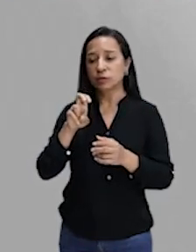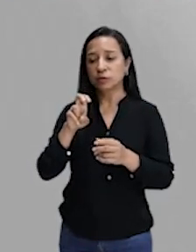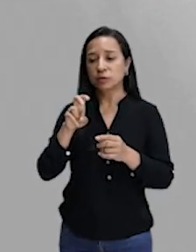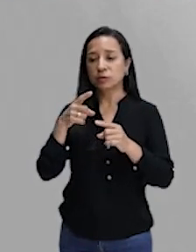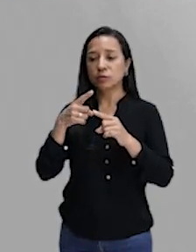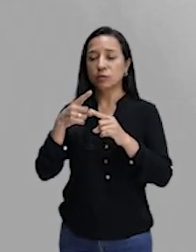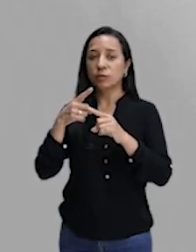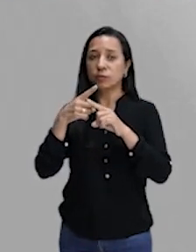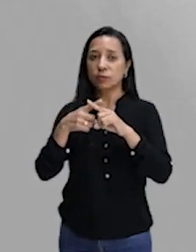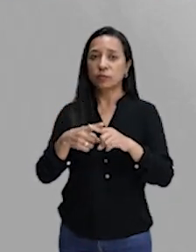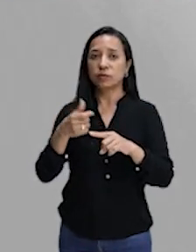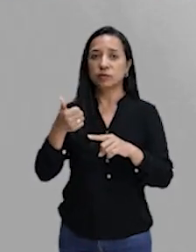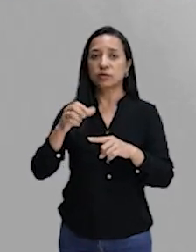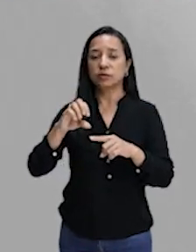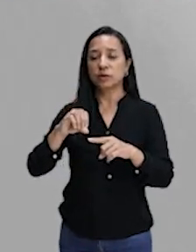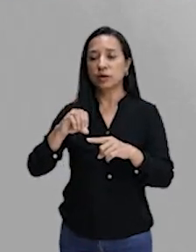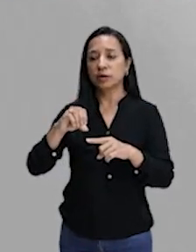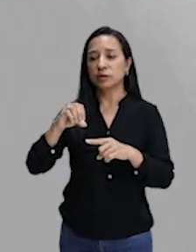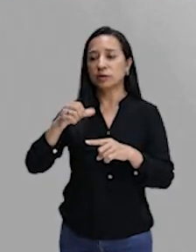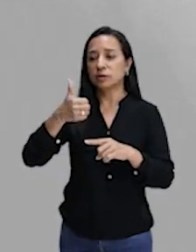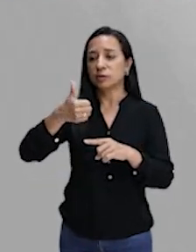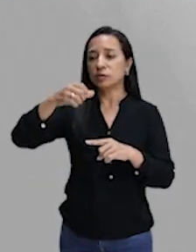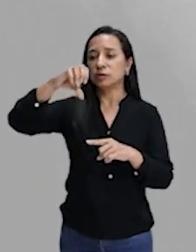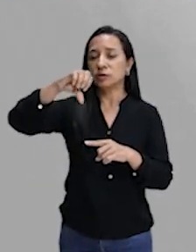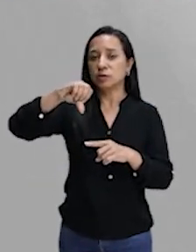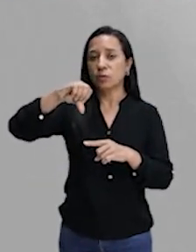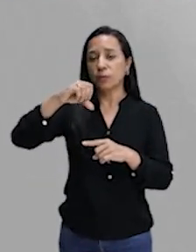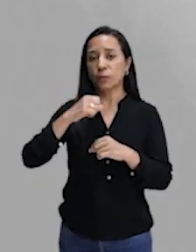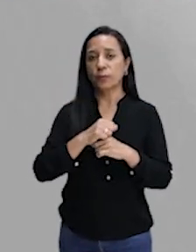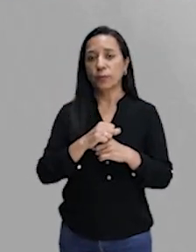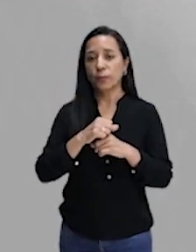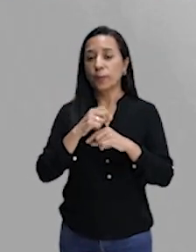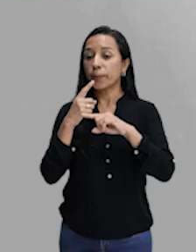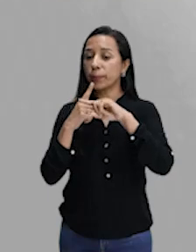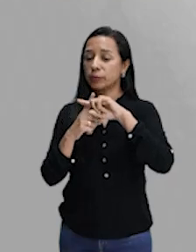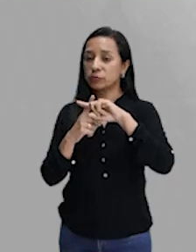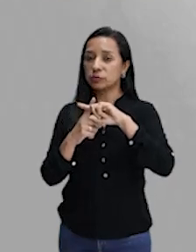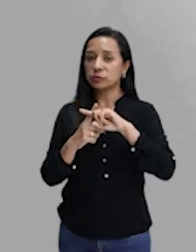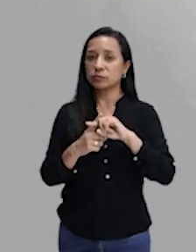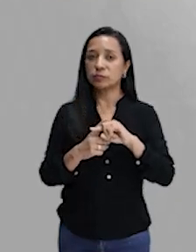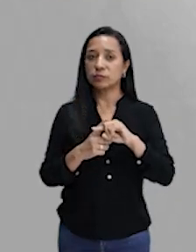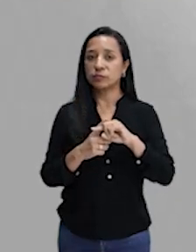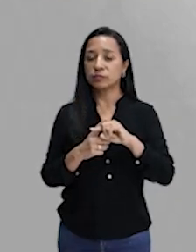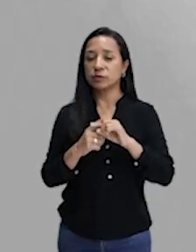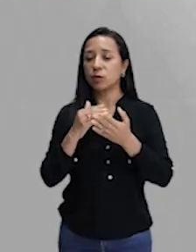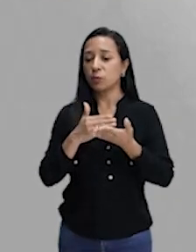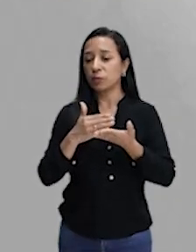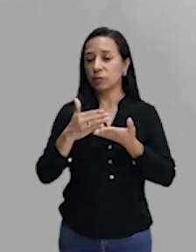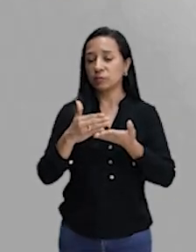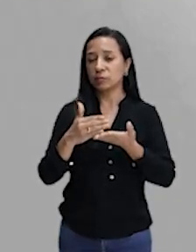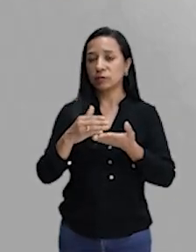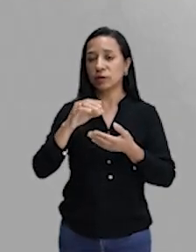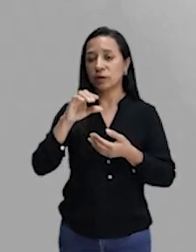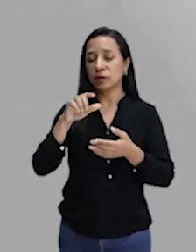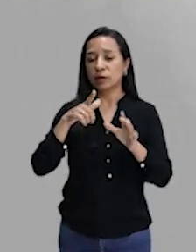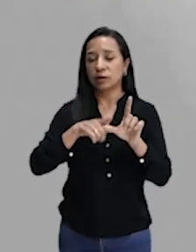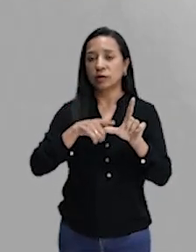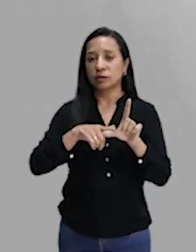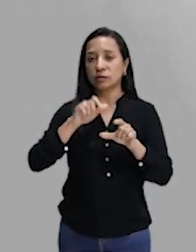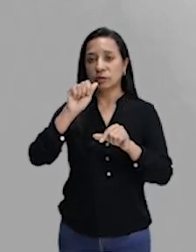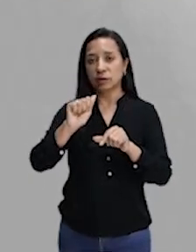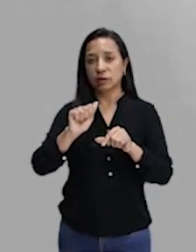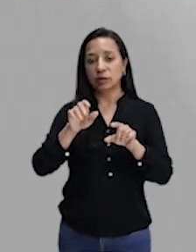certo com isso nós podemos eliminar por exemplo a letra a e a letra C essa já não fazem mais parte